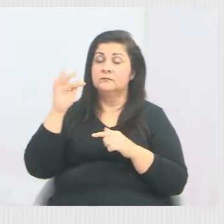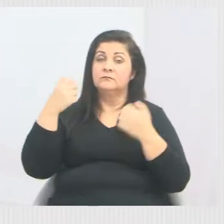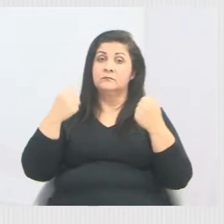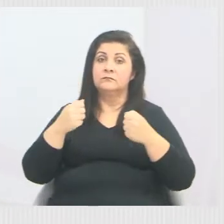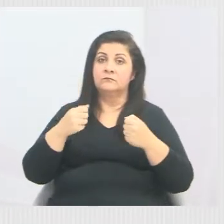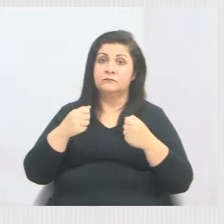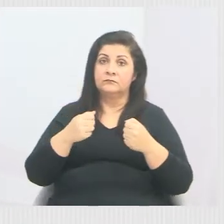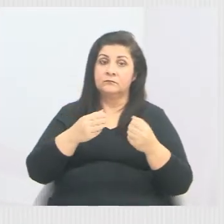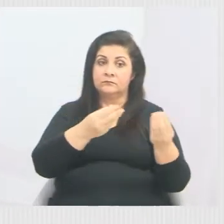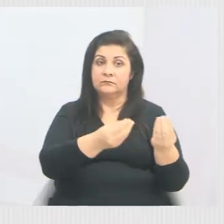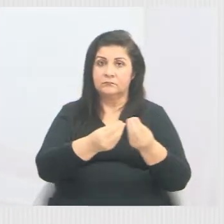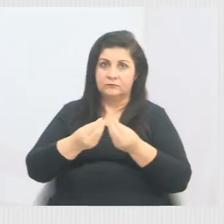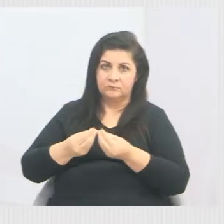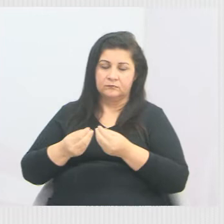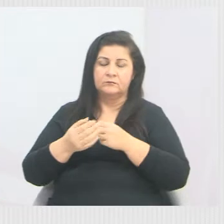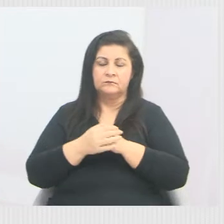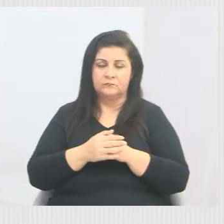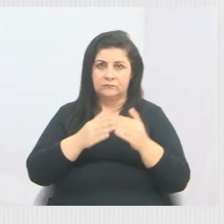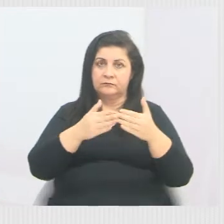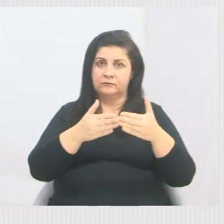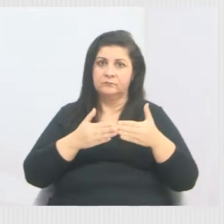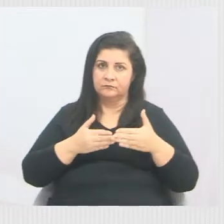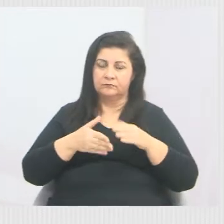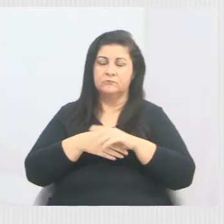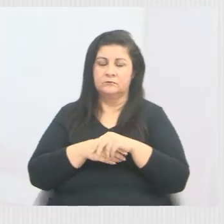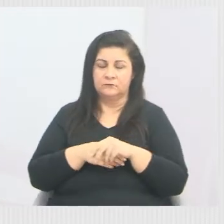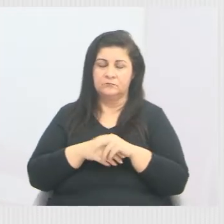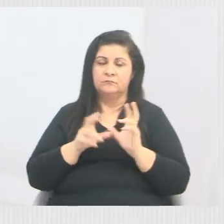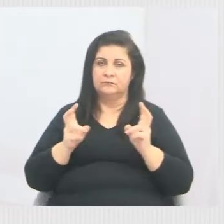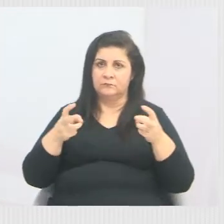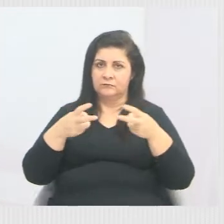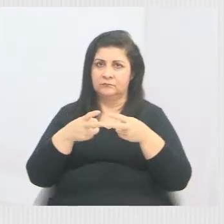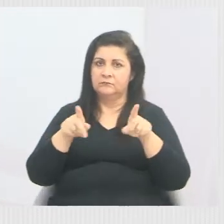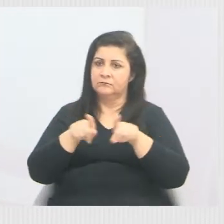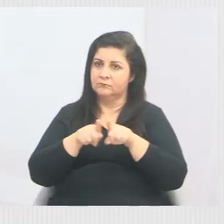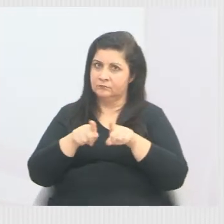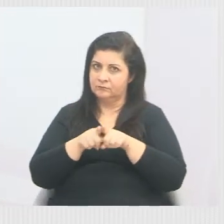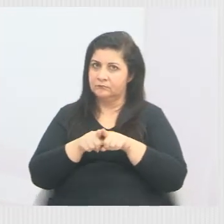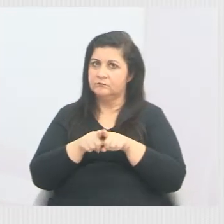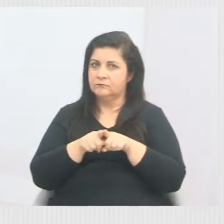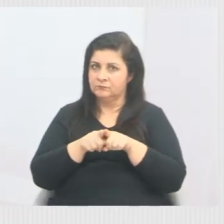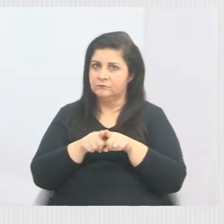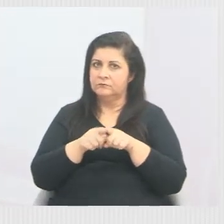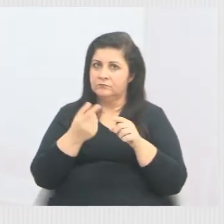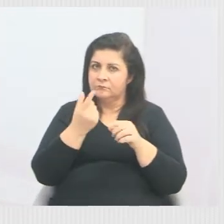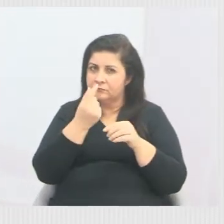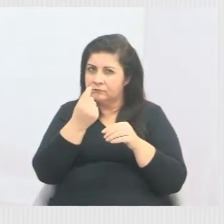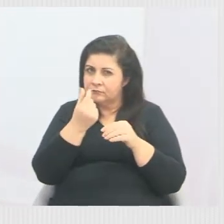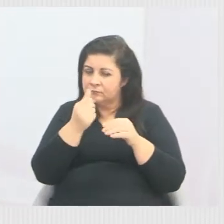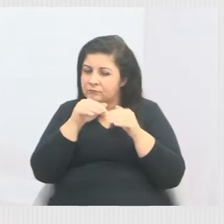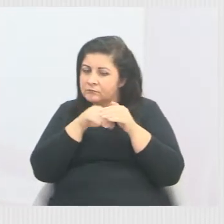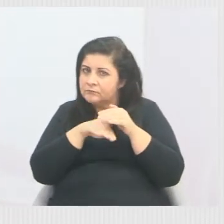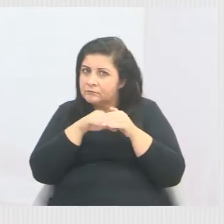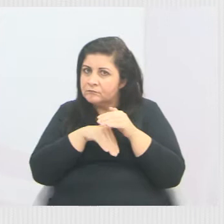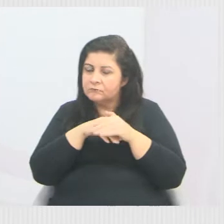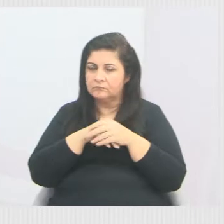Por isso que tem que ter essa visão econômica. E a Câmara também está com essa visão também de